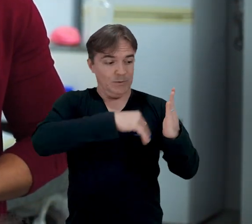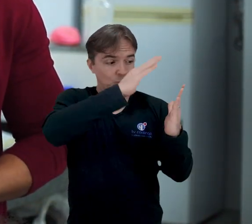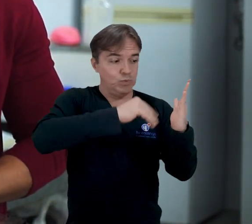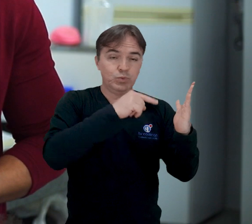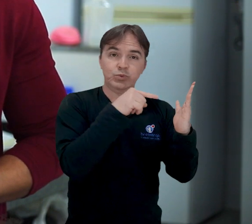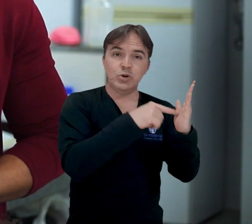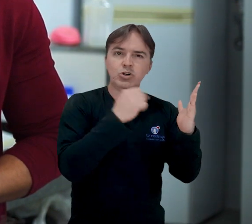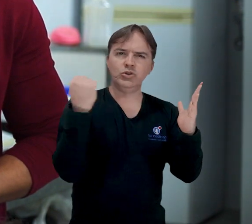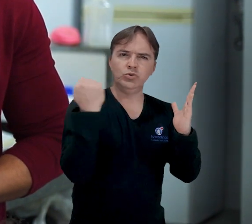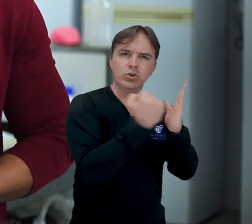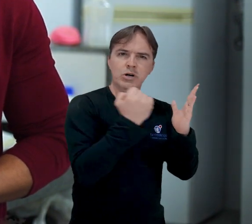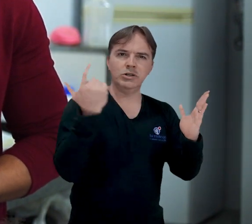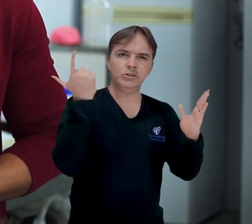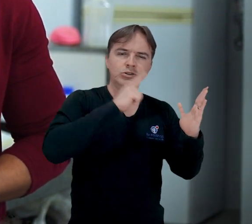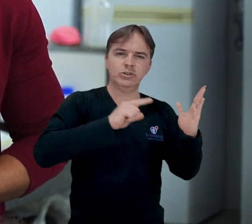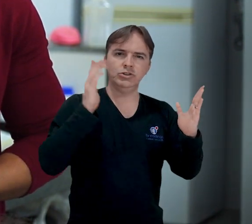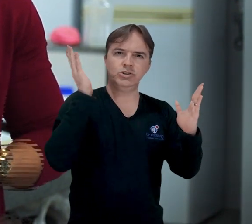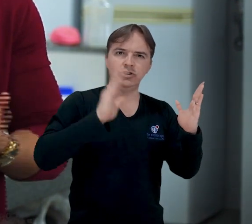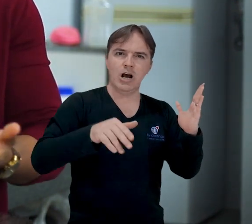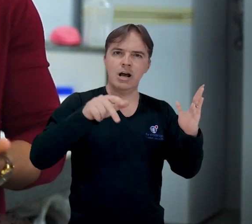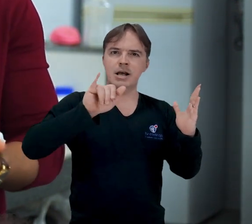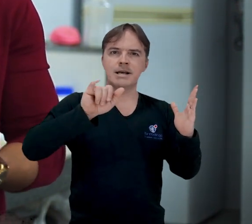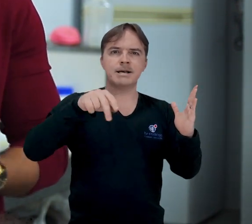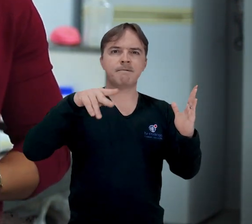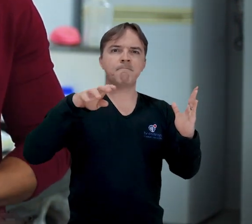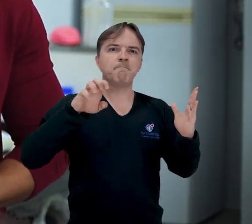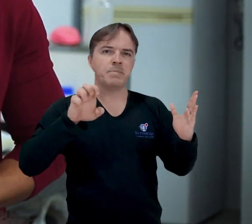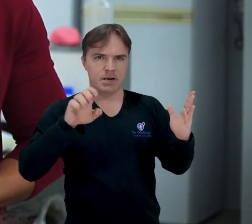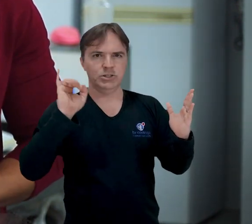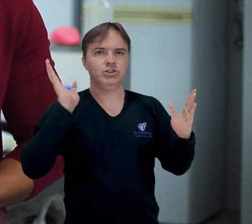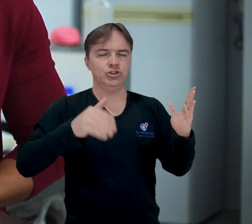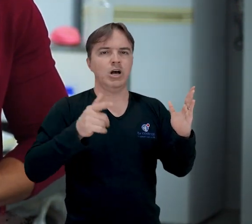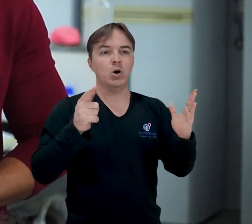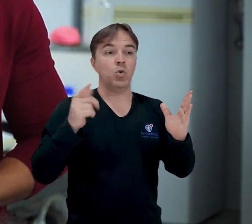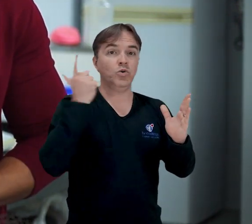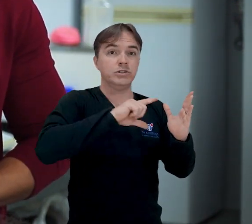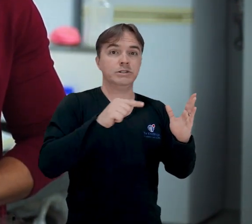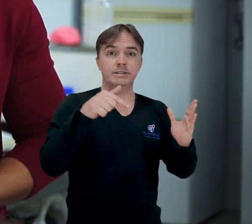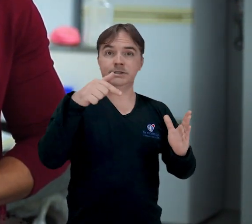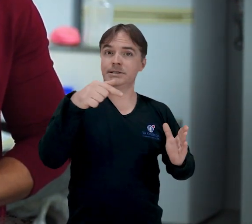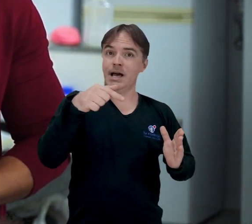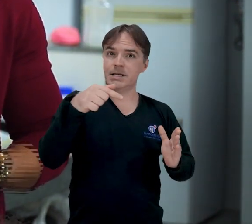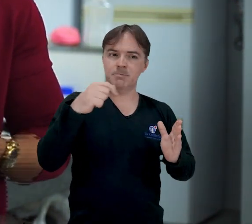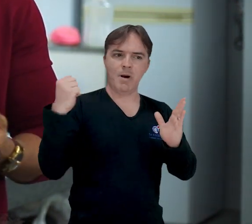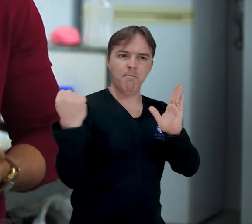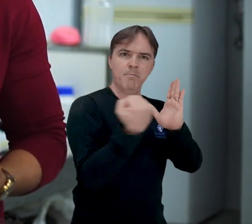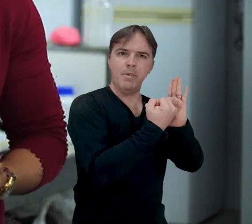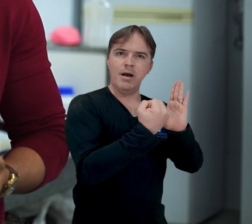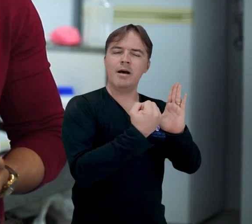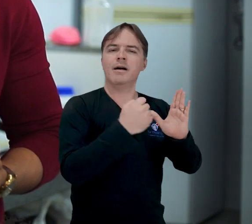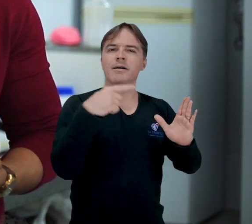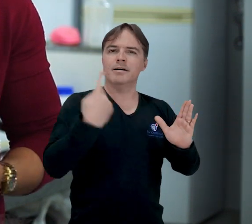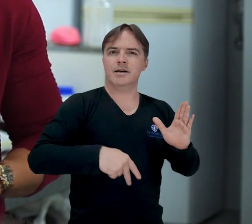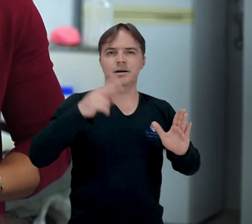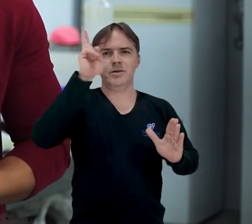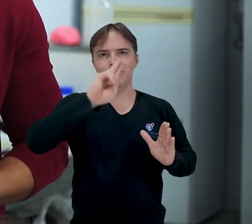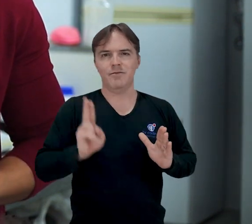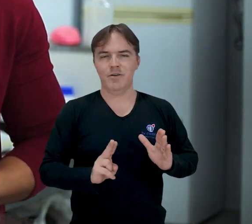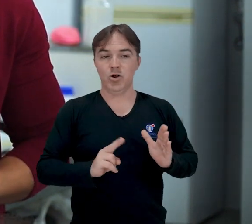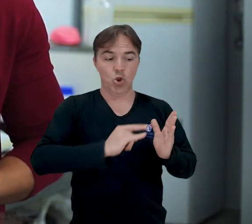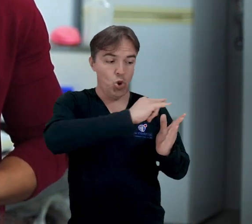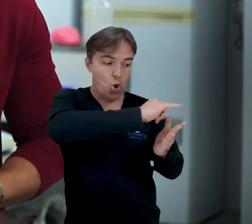Instituto Nacional da Propriedade Industrial, que concedeu a 7ª patente à Univasf. Com esse documento,